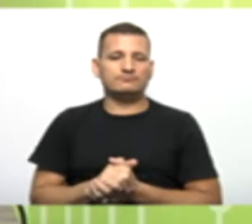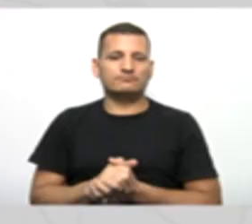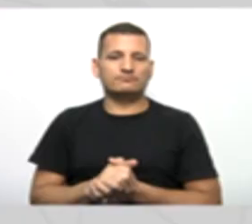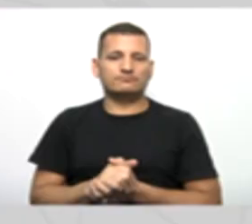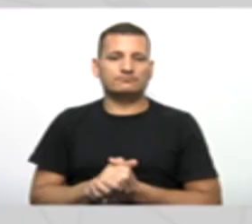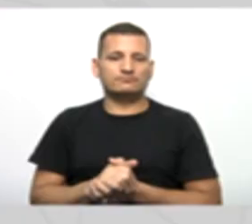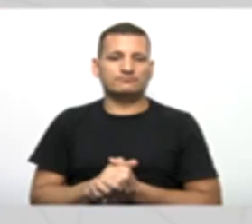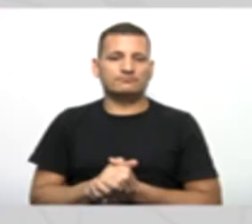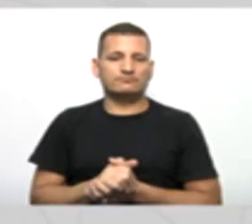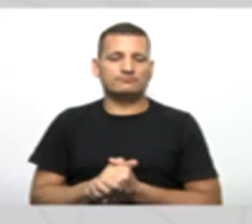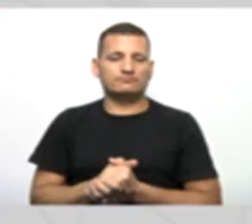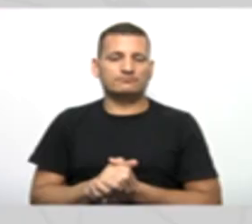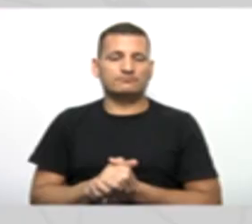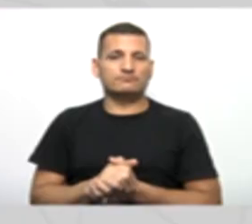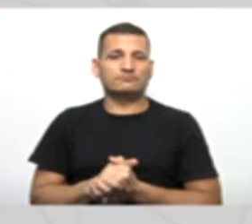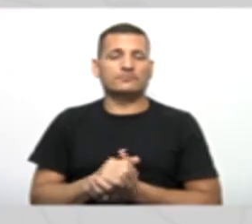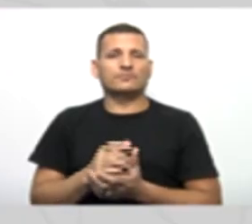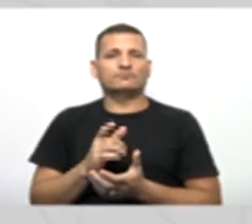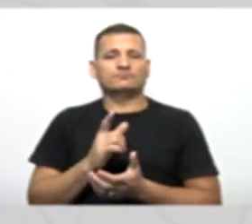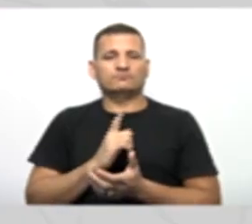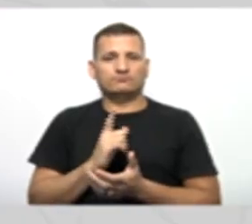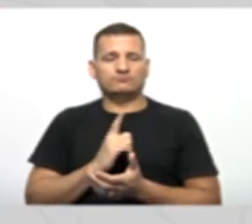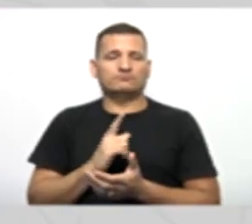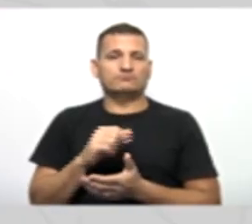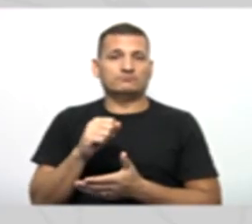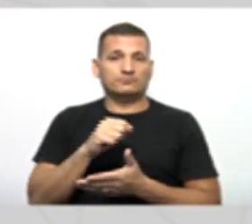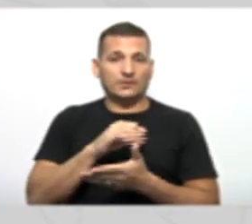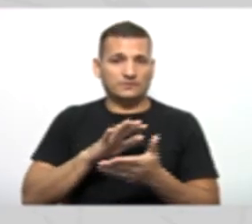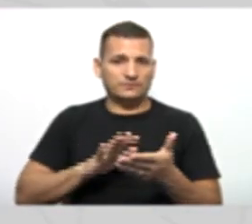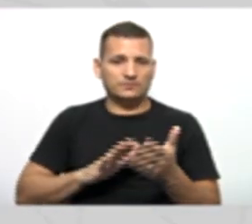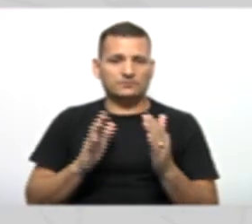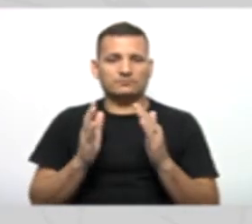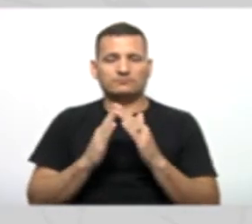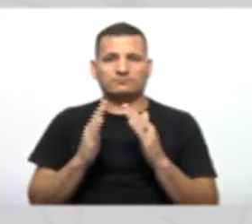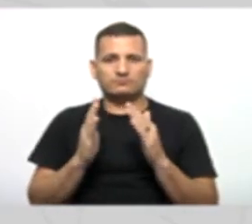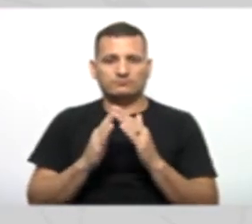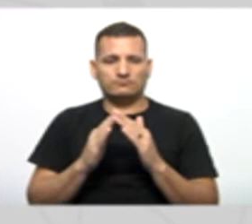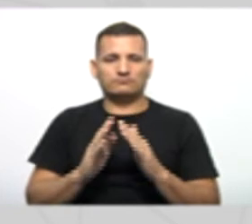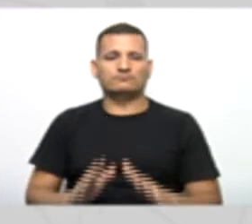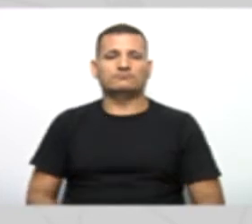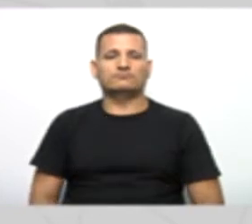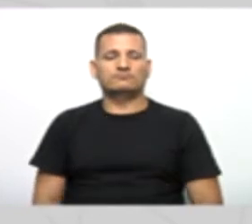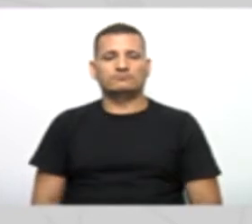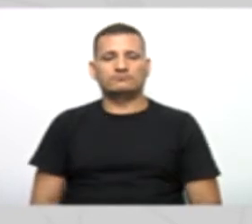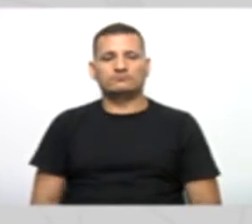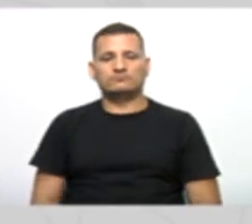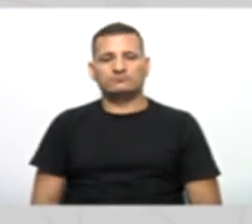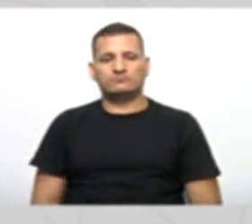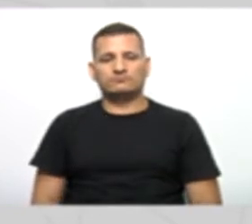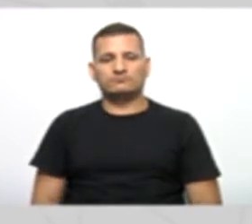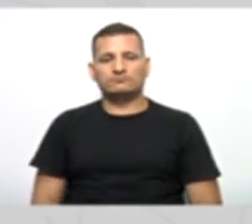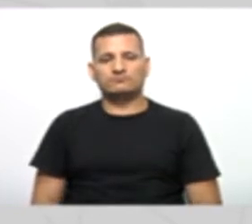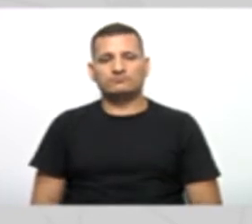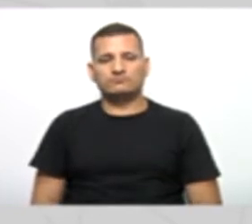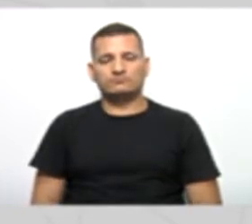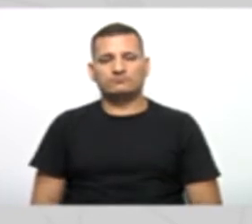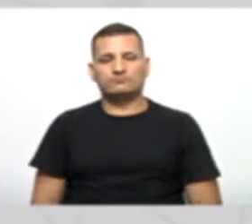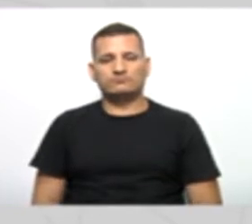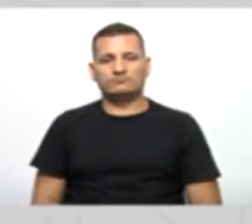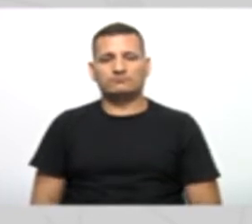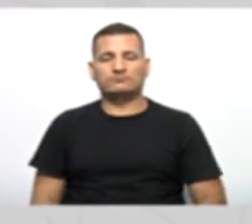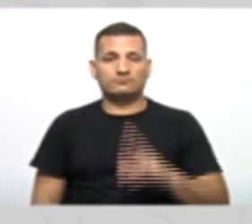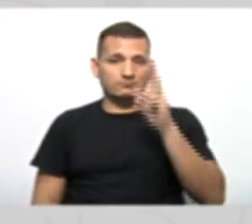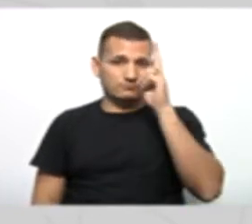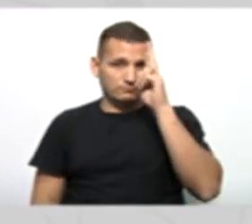Então, pessoal, nós temos também aqui uma terceira atividade de percurso, que é lembrando a vocês, façam